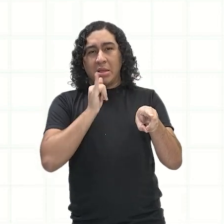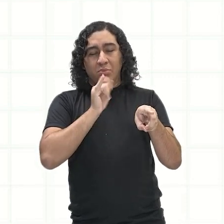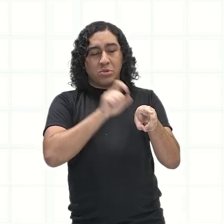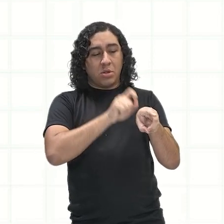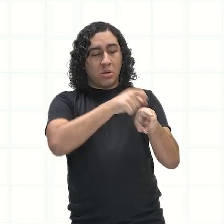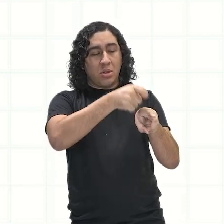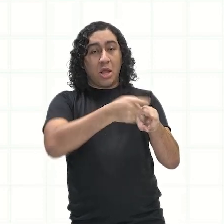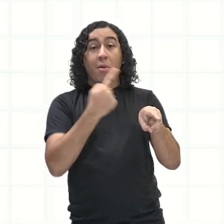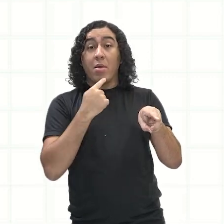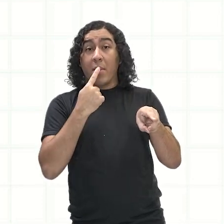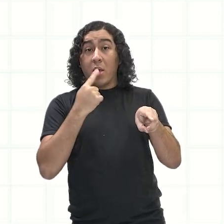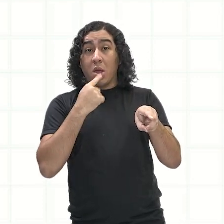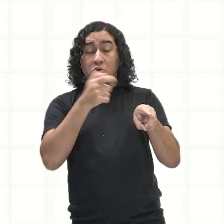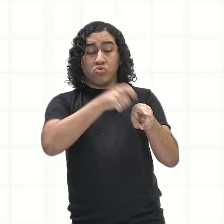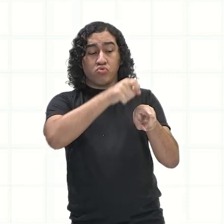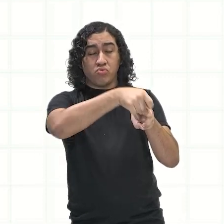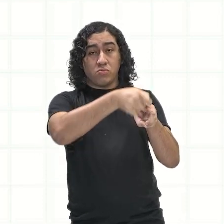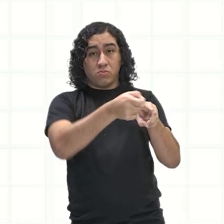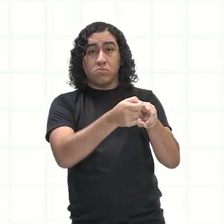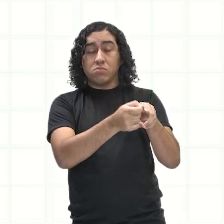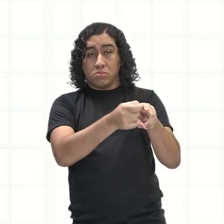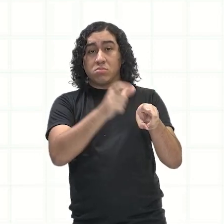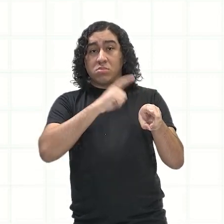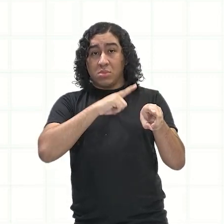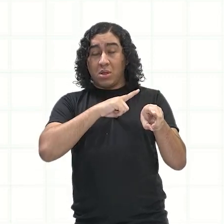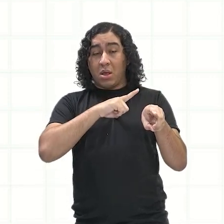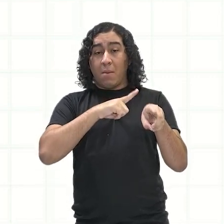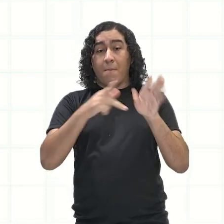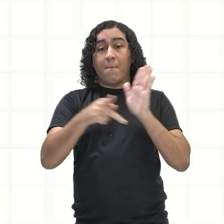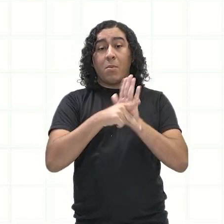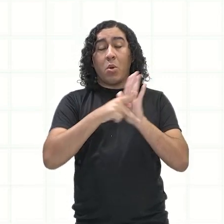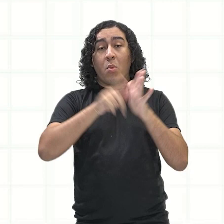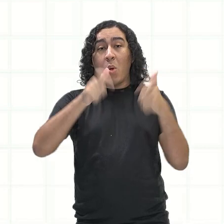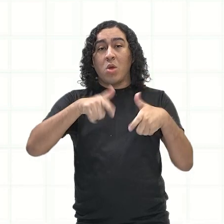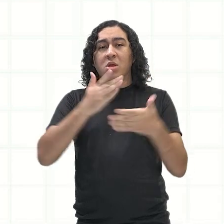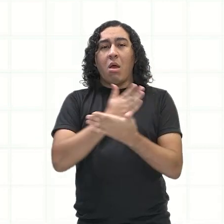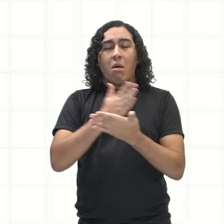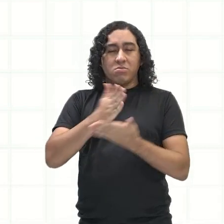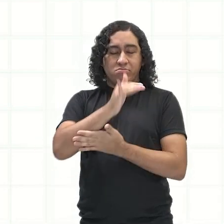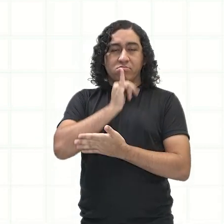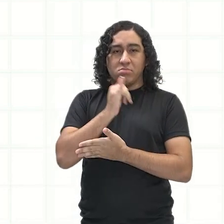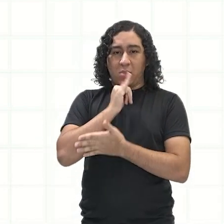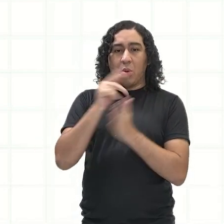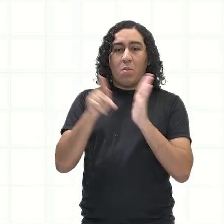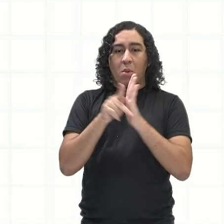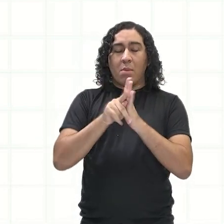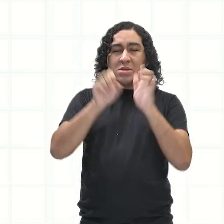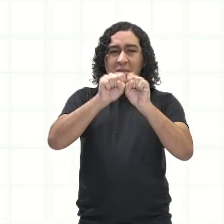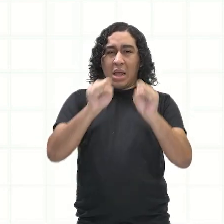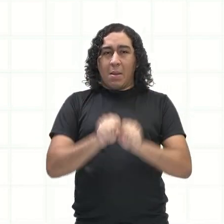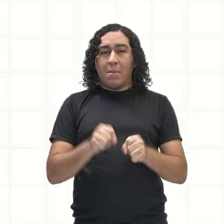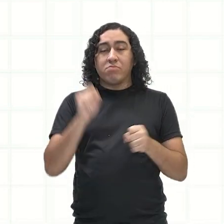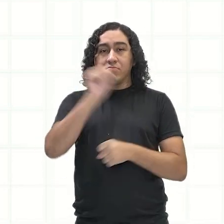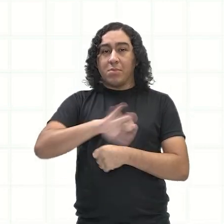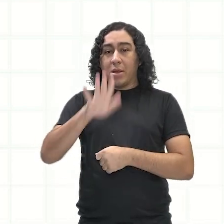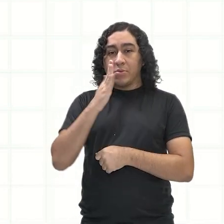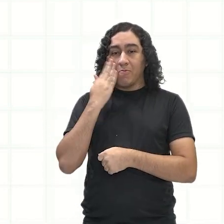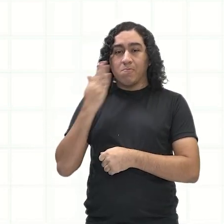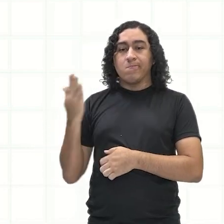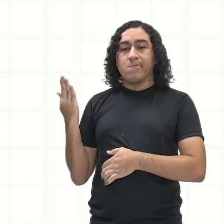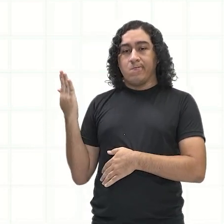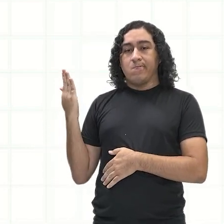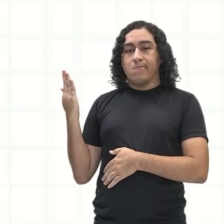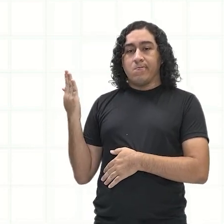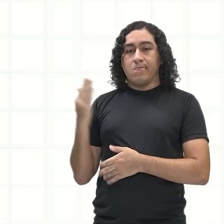feridas, né, essas úlceras, pequenas úlceras na mucosa de alguns órgãos do sistema genital, como na imagem você observa ali